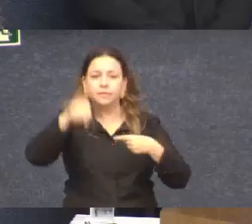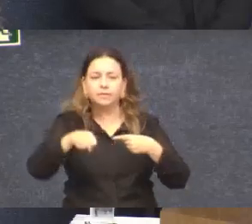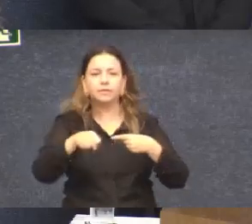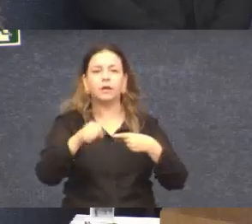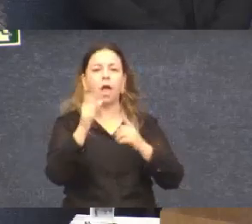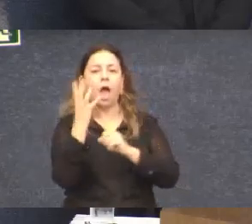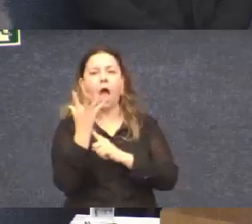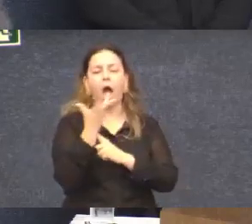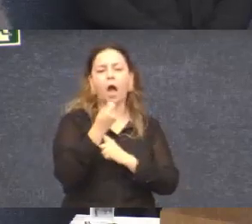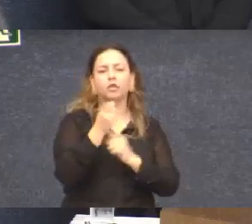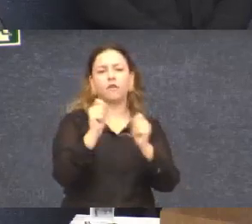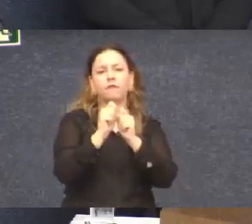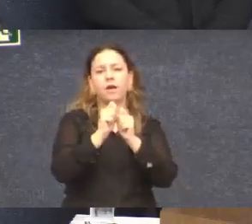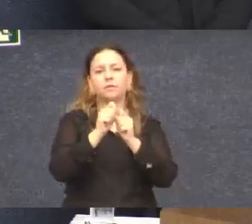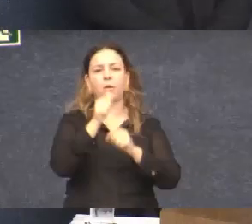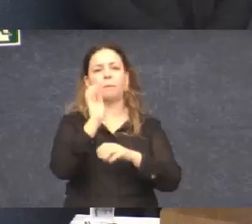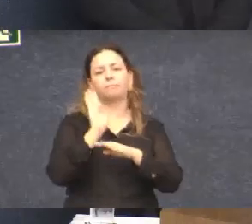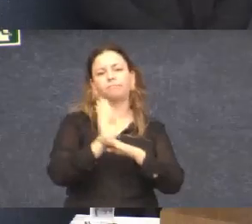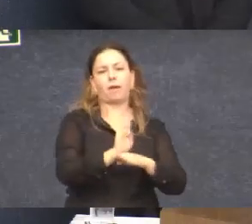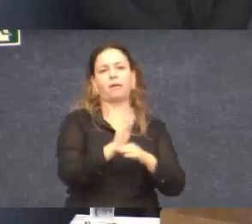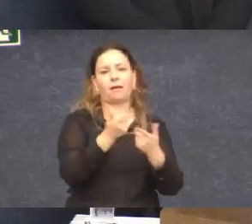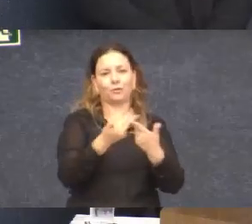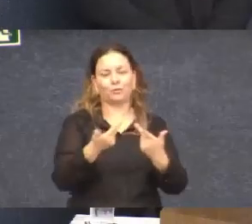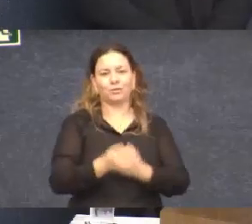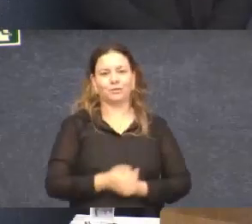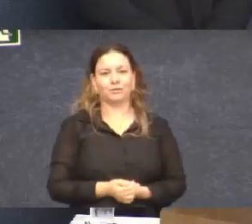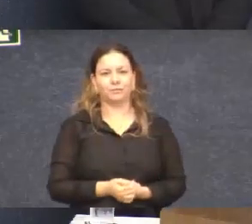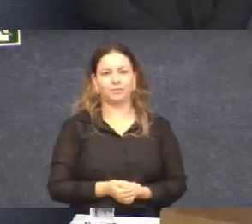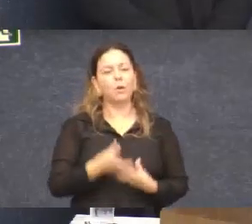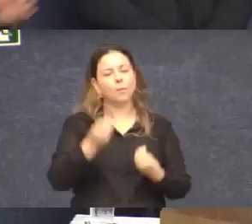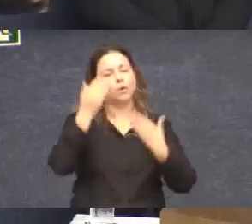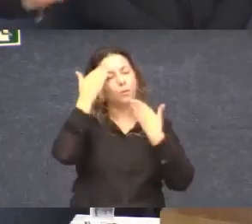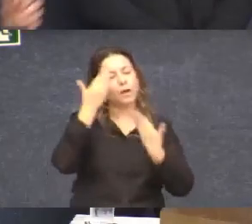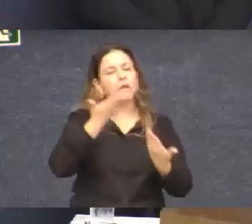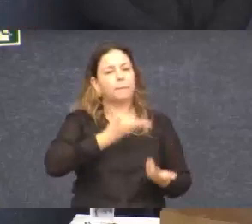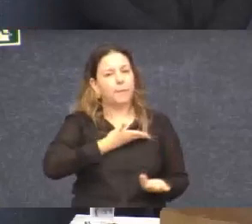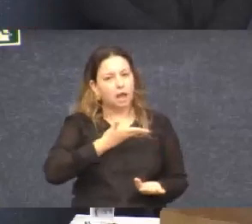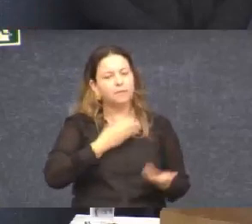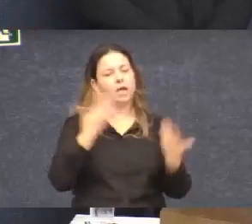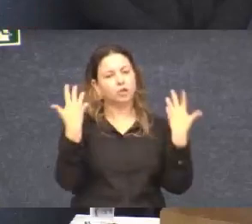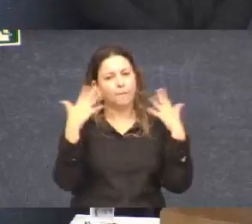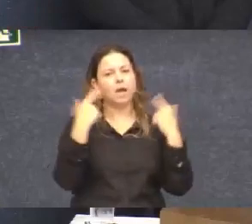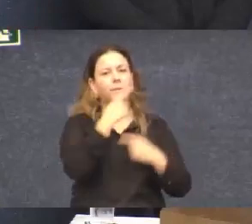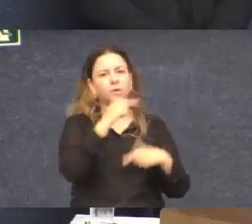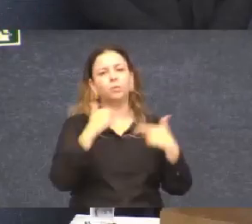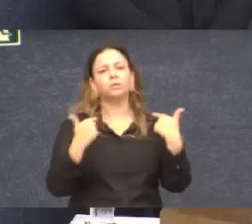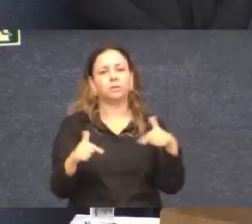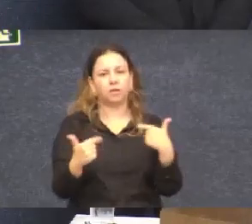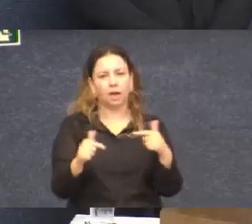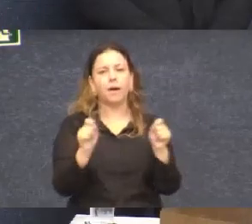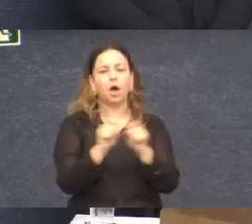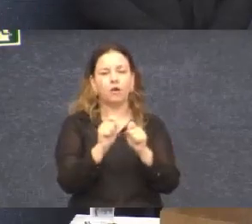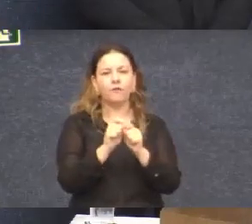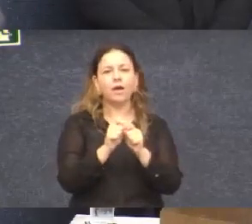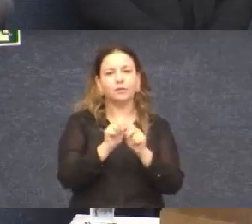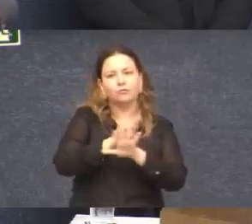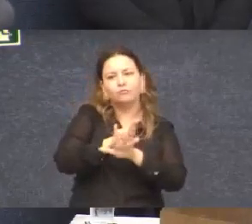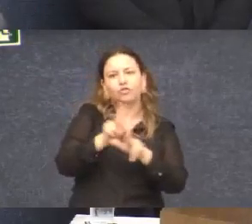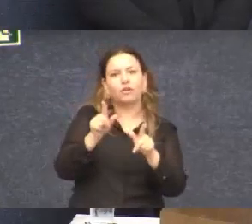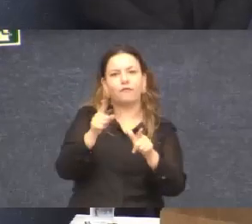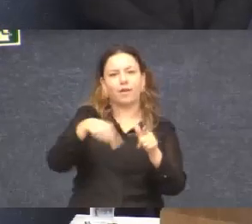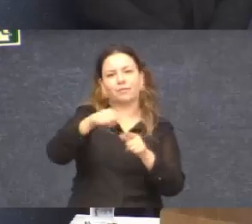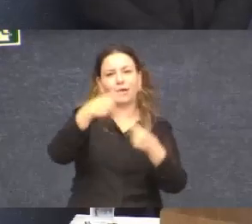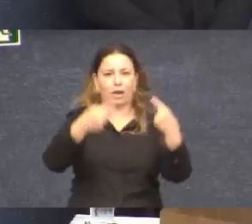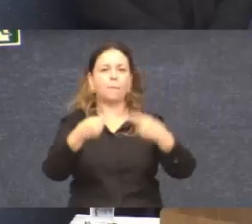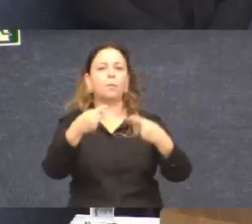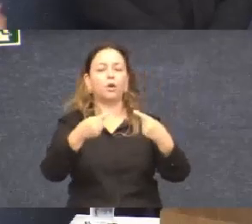de benfeitoria, de fazer o bem. Então, muito obrigado pela amizade, Arantes, e parabéns pelo seu trabalho fazendo diferença na política. A